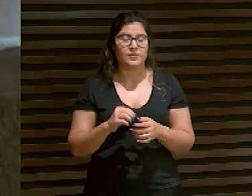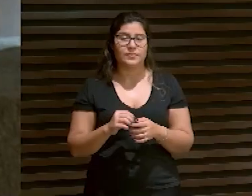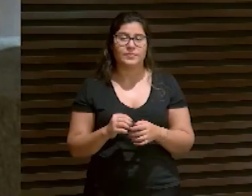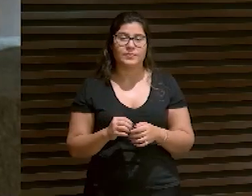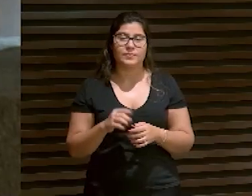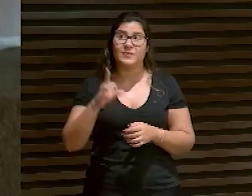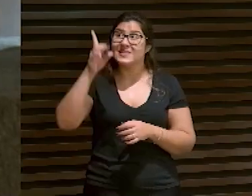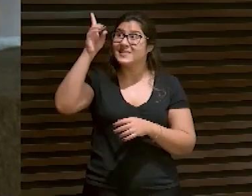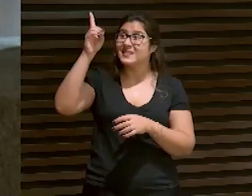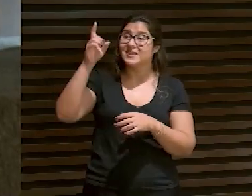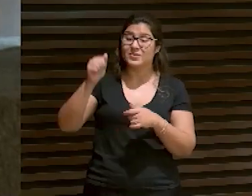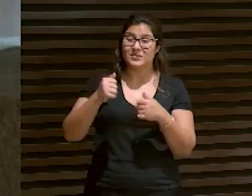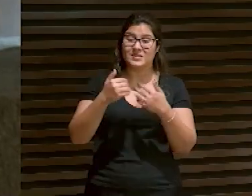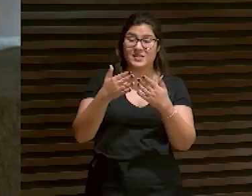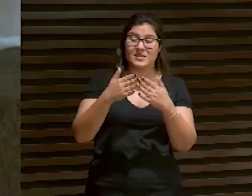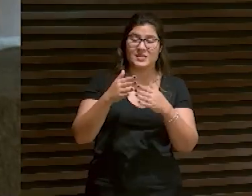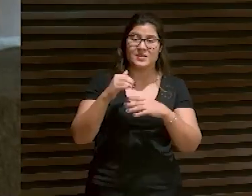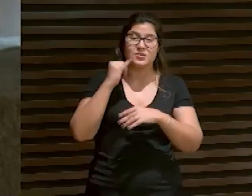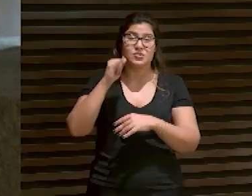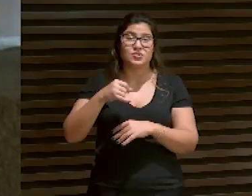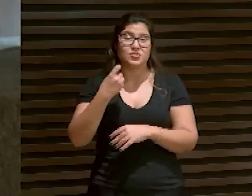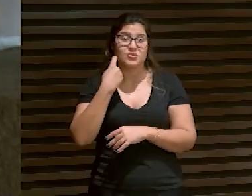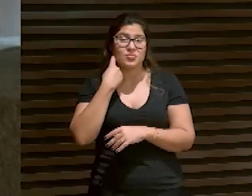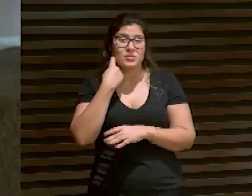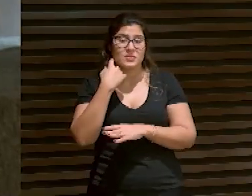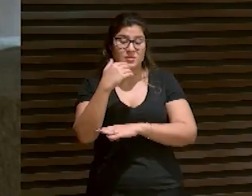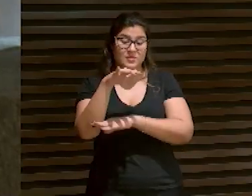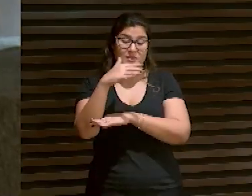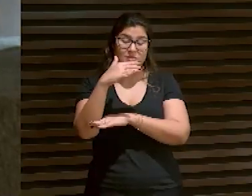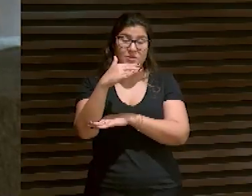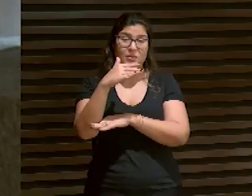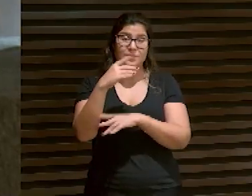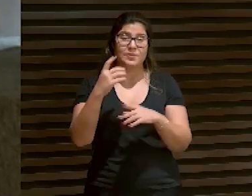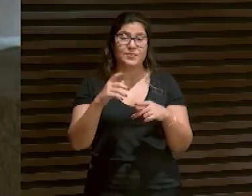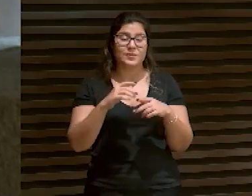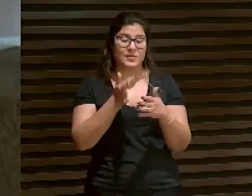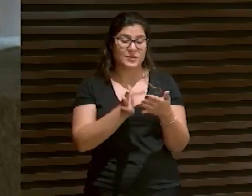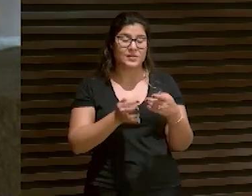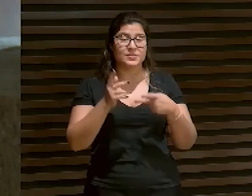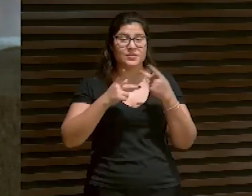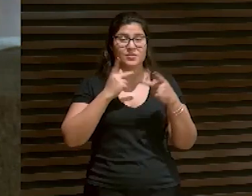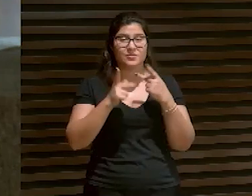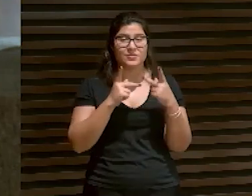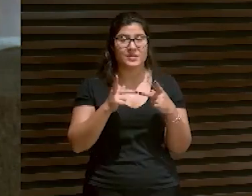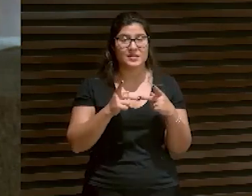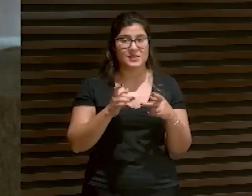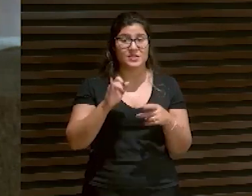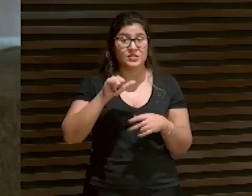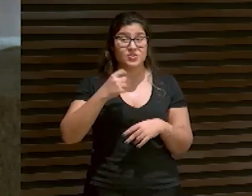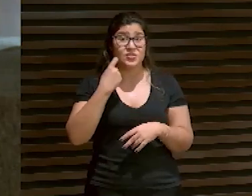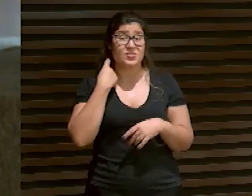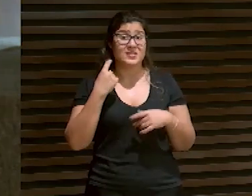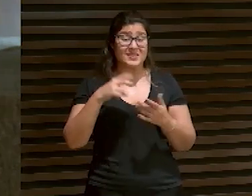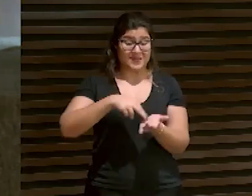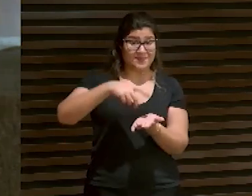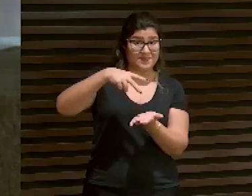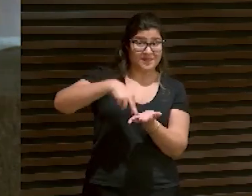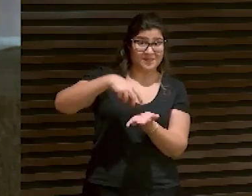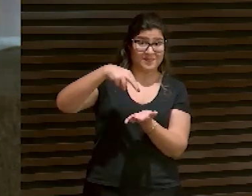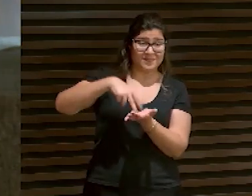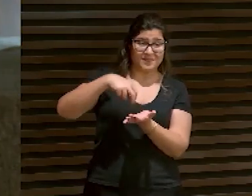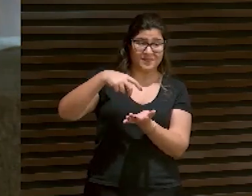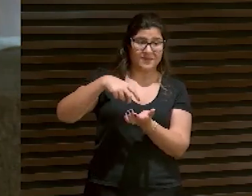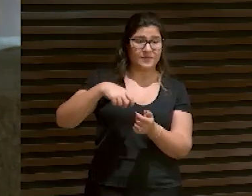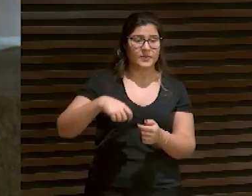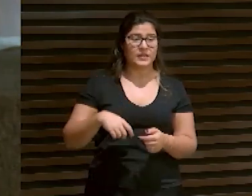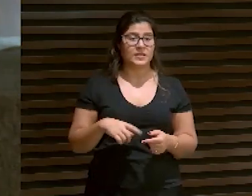sombra, o texto fala que Jonas muito se alegrou em extremo. Porque muito mais